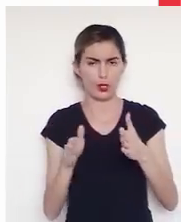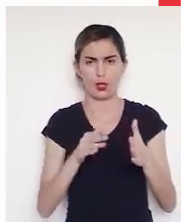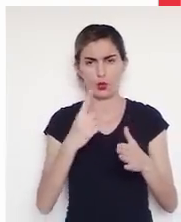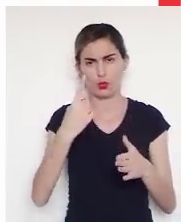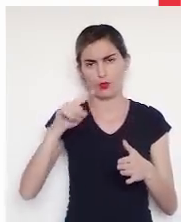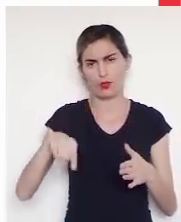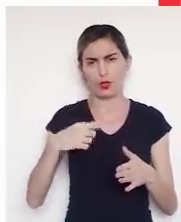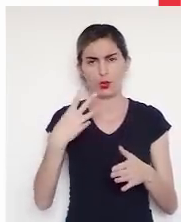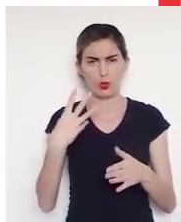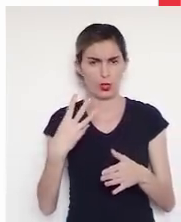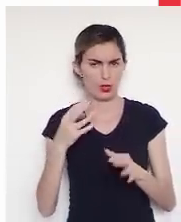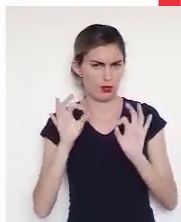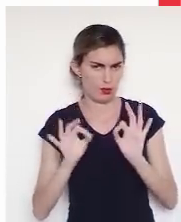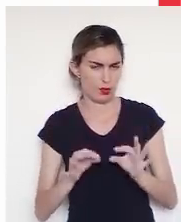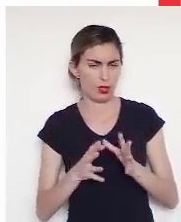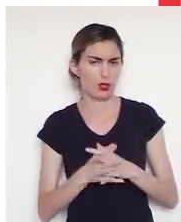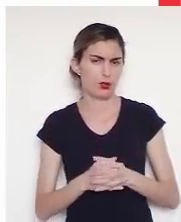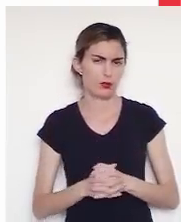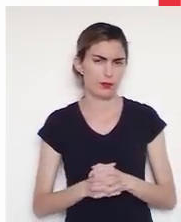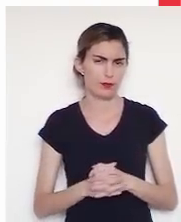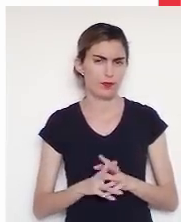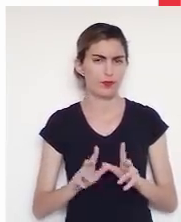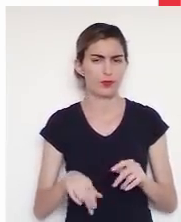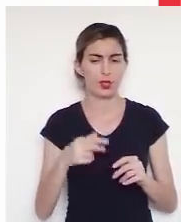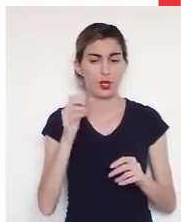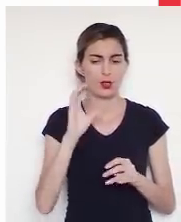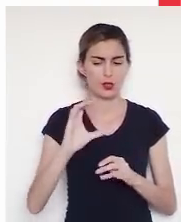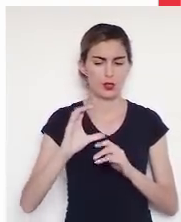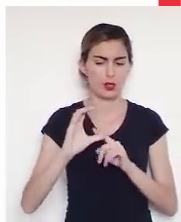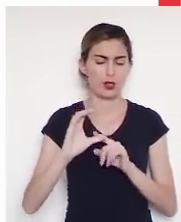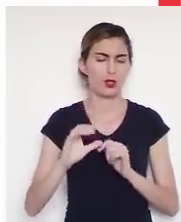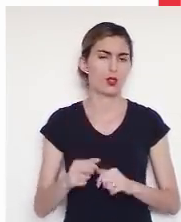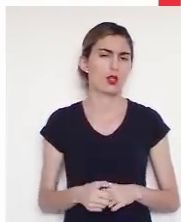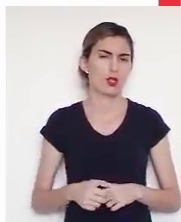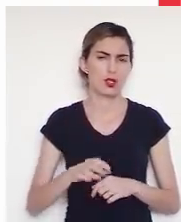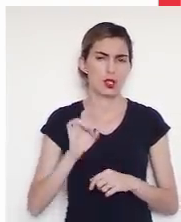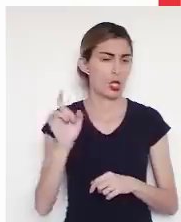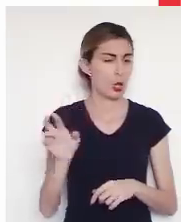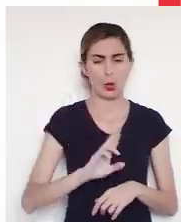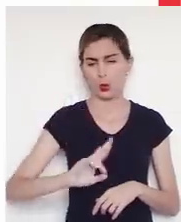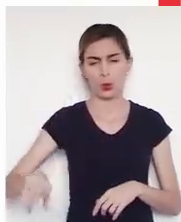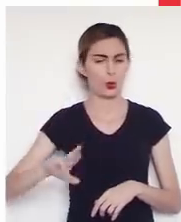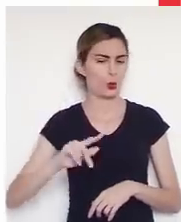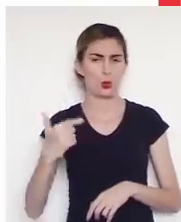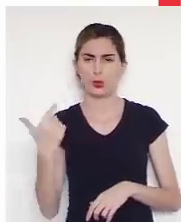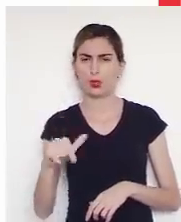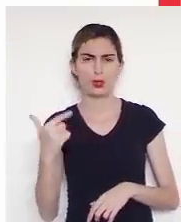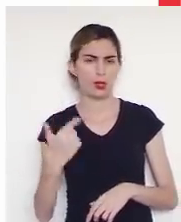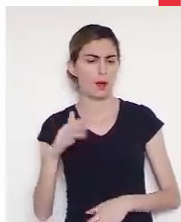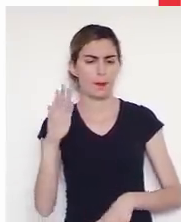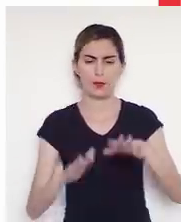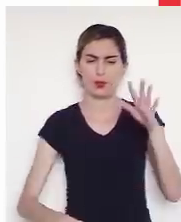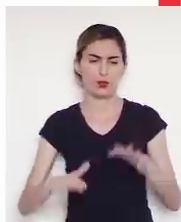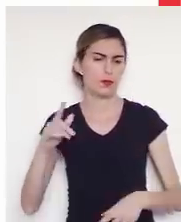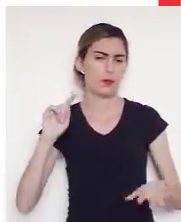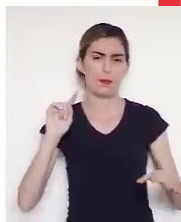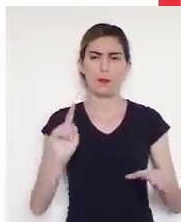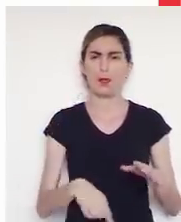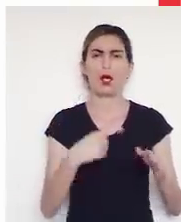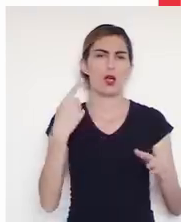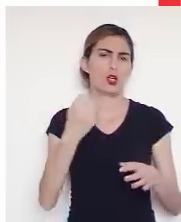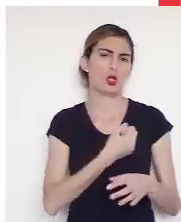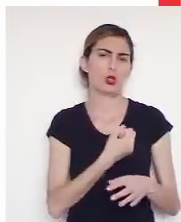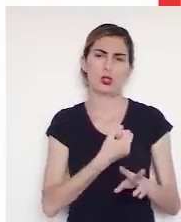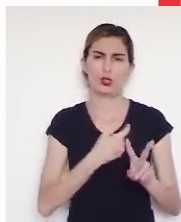1,4. Será que seria isso? Alternativa C. Não existe possibilidade de marcar esse tipo